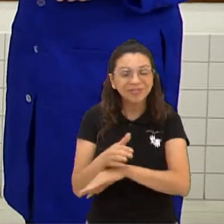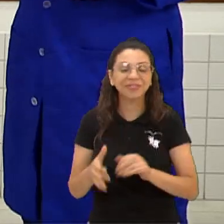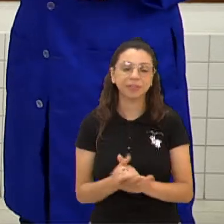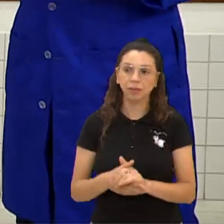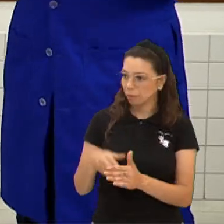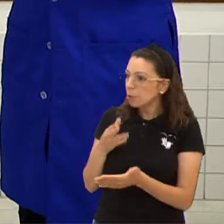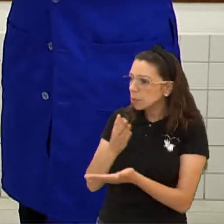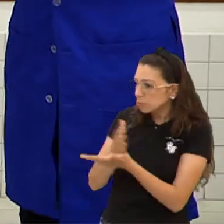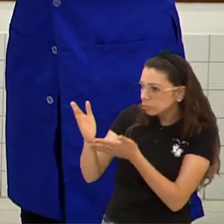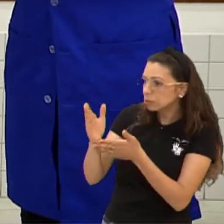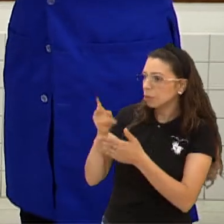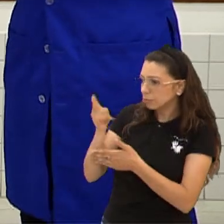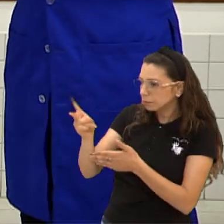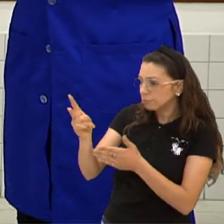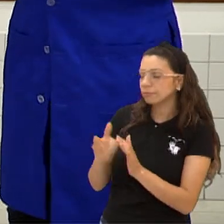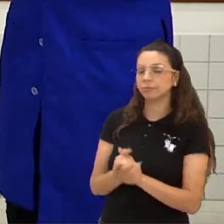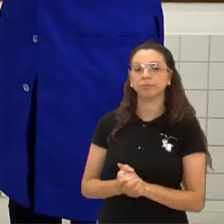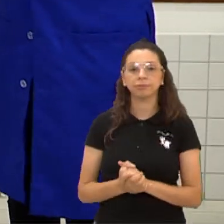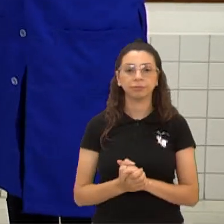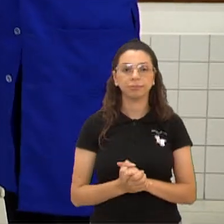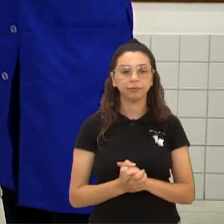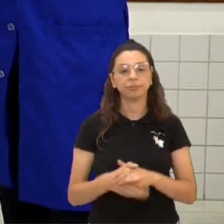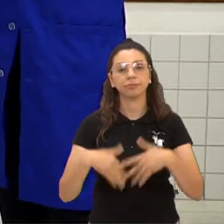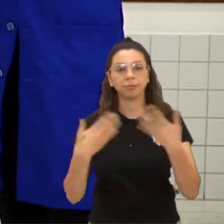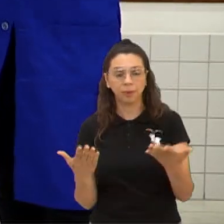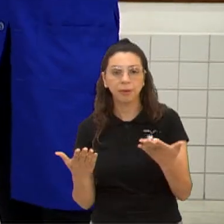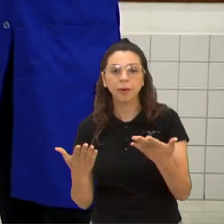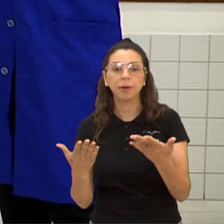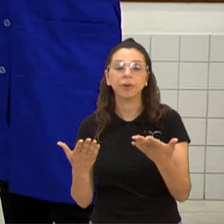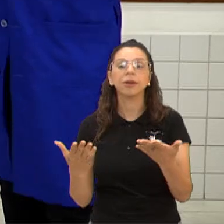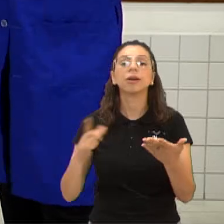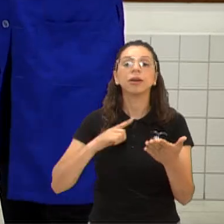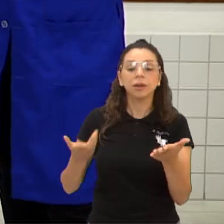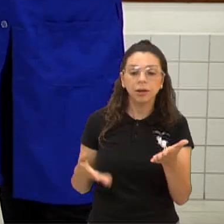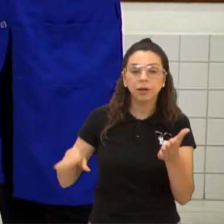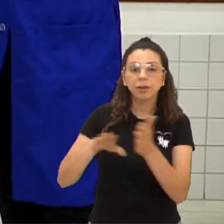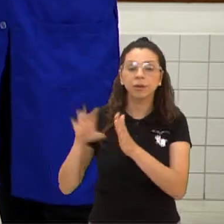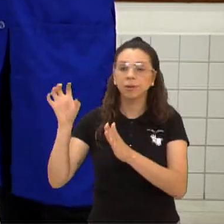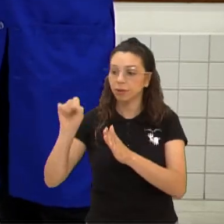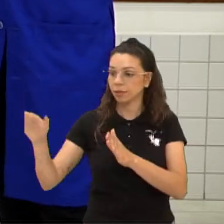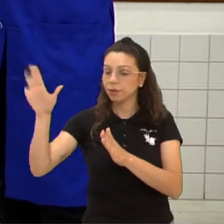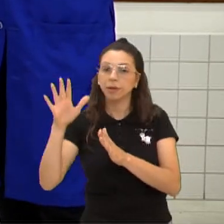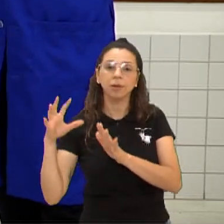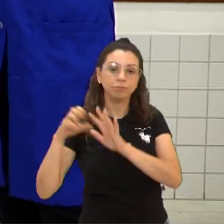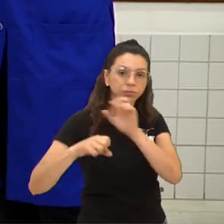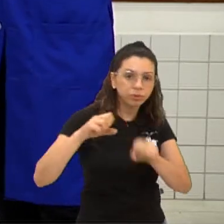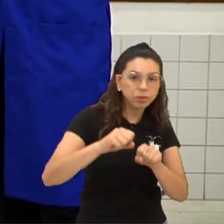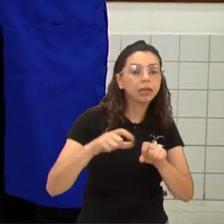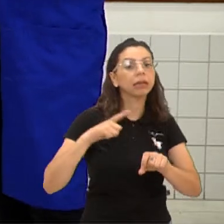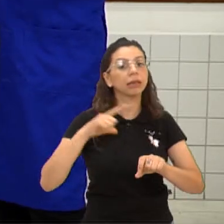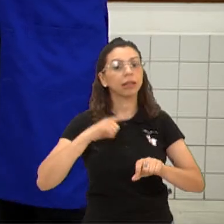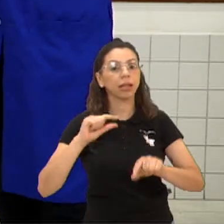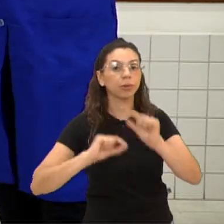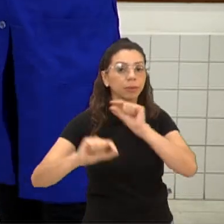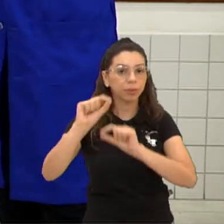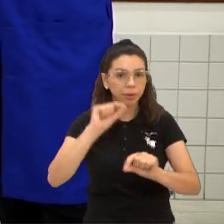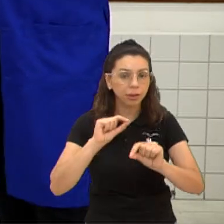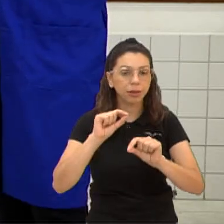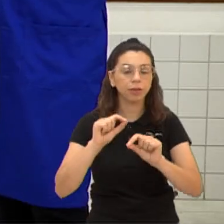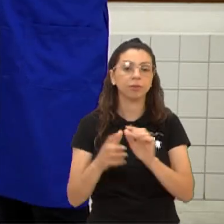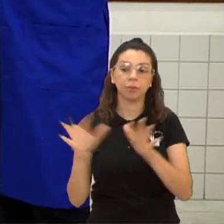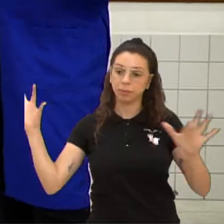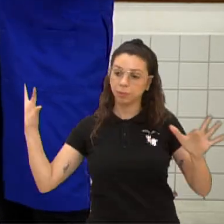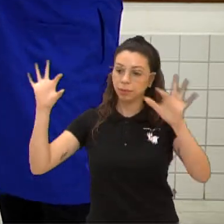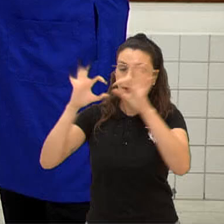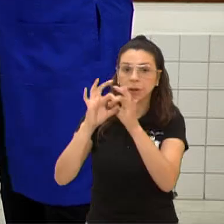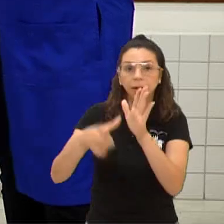na continuação. Falando sobre a questão da chegada do europeu, temos que fazer esse link antes e durante a